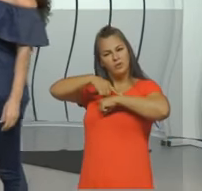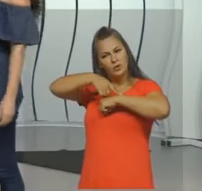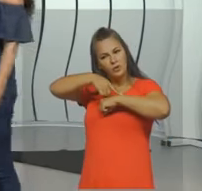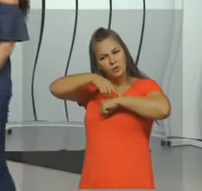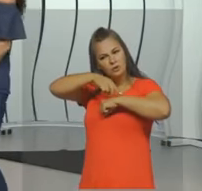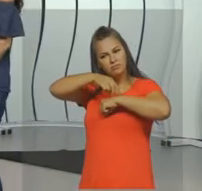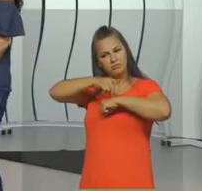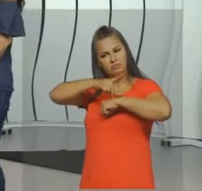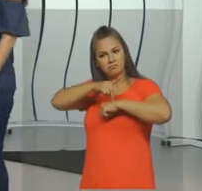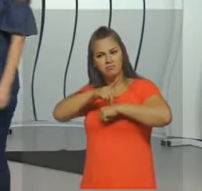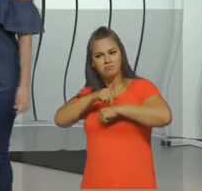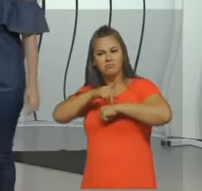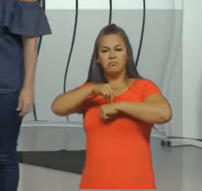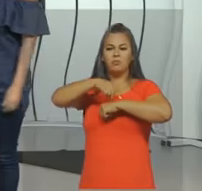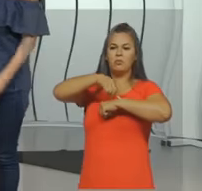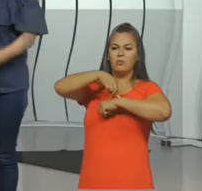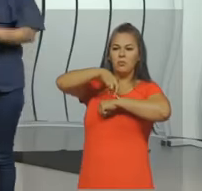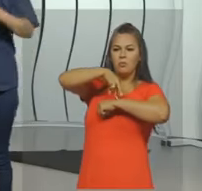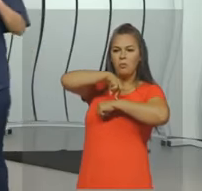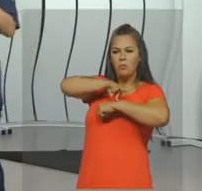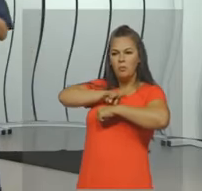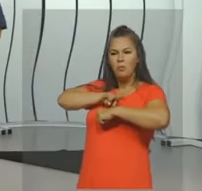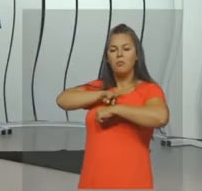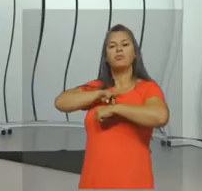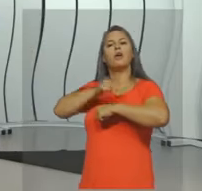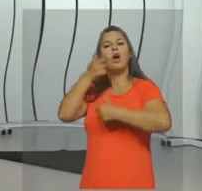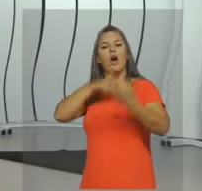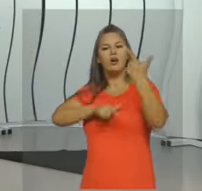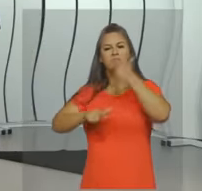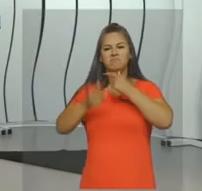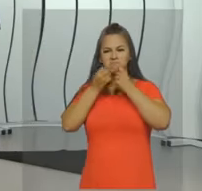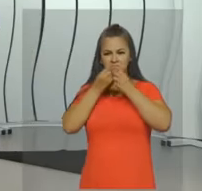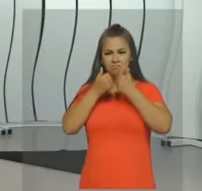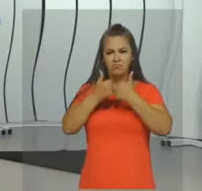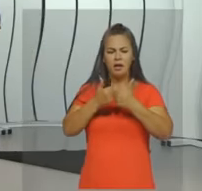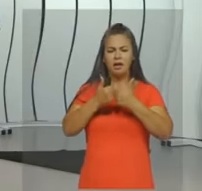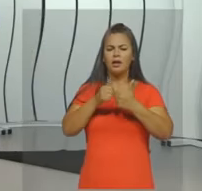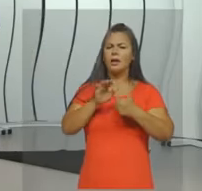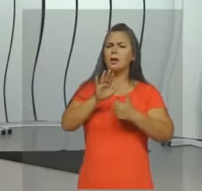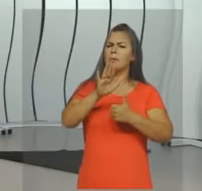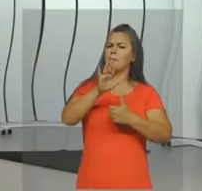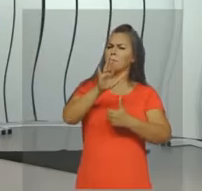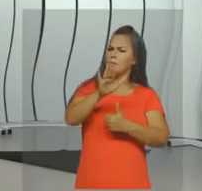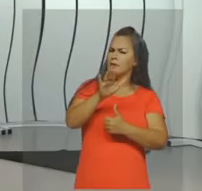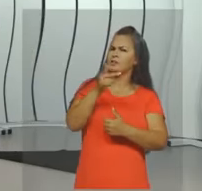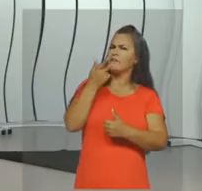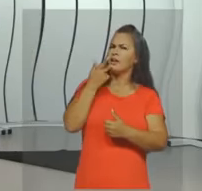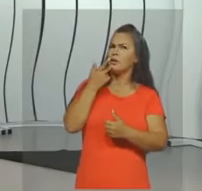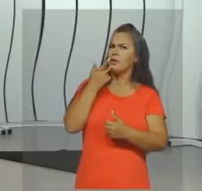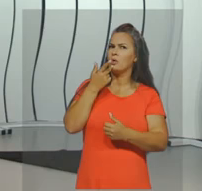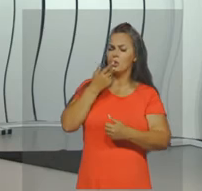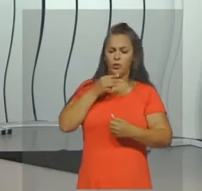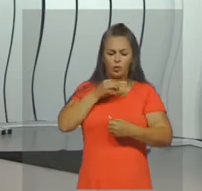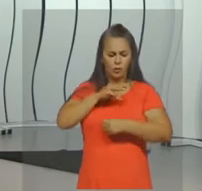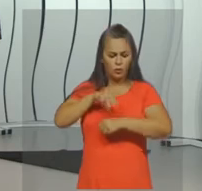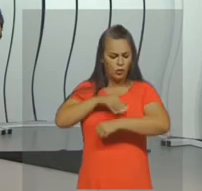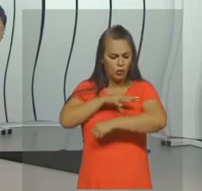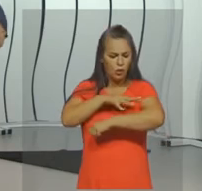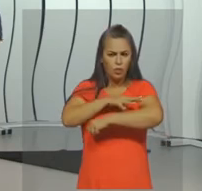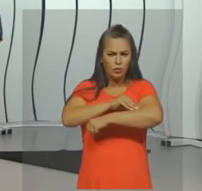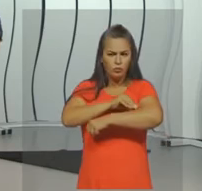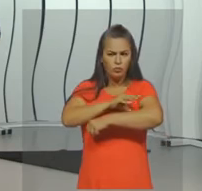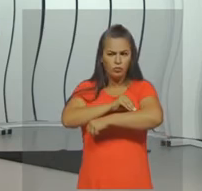habilidade. Bem, mas professora, o músculo é um órgão. Se ele é um órgão, ele é formado